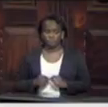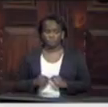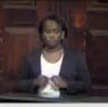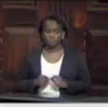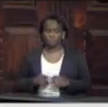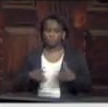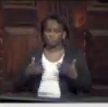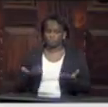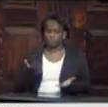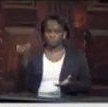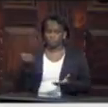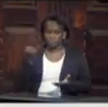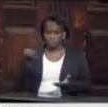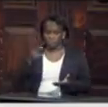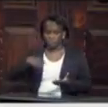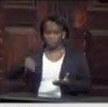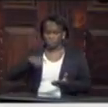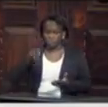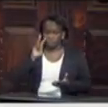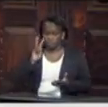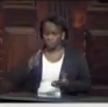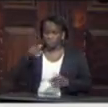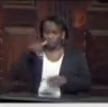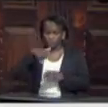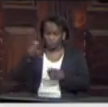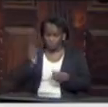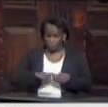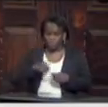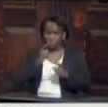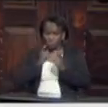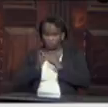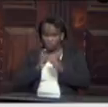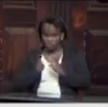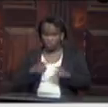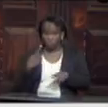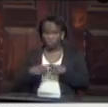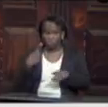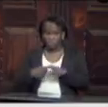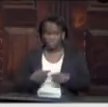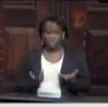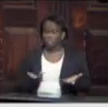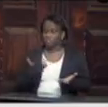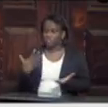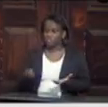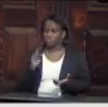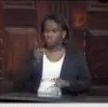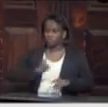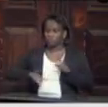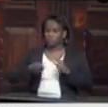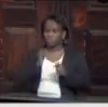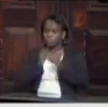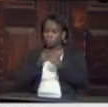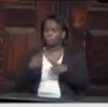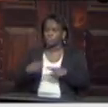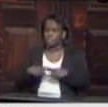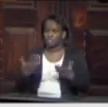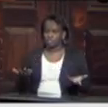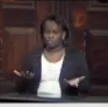E é importante nós voltarmos a debater o porquê da negação dos